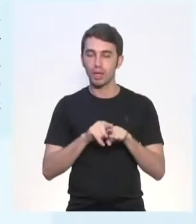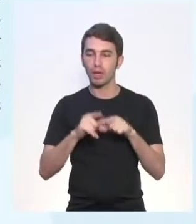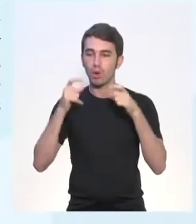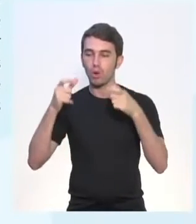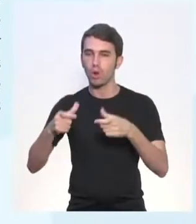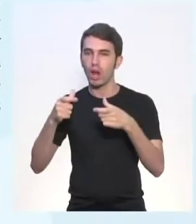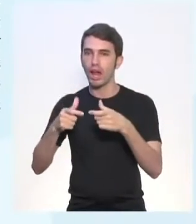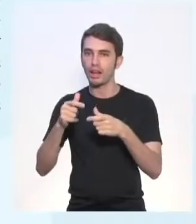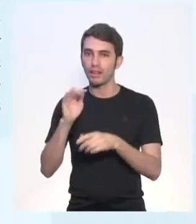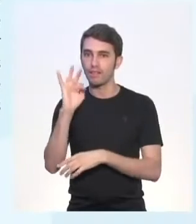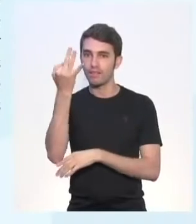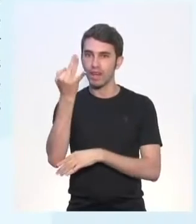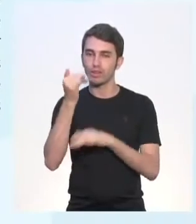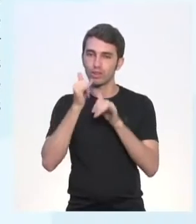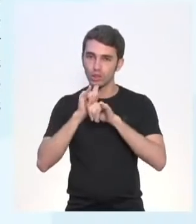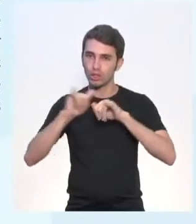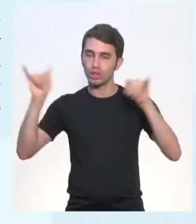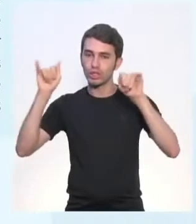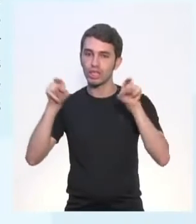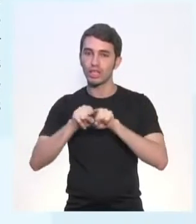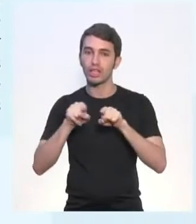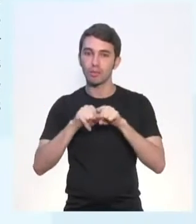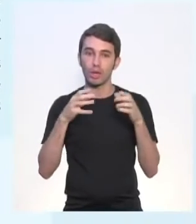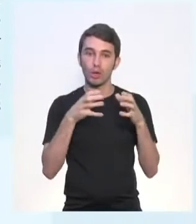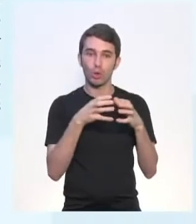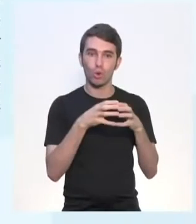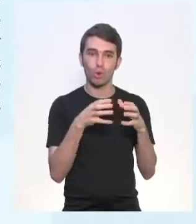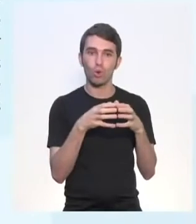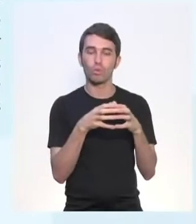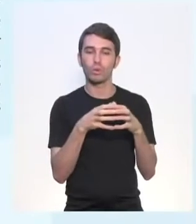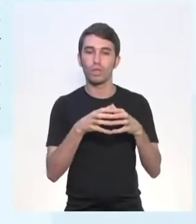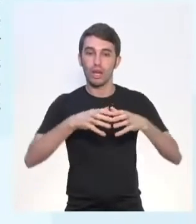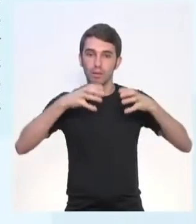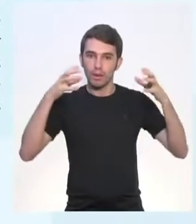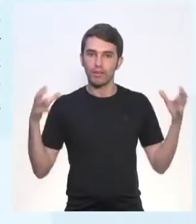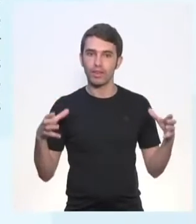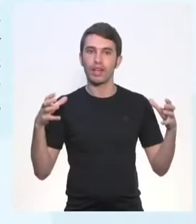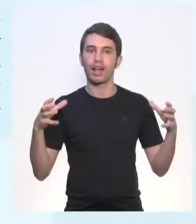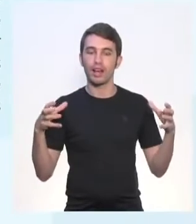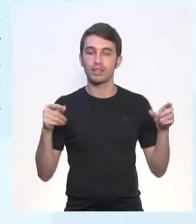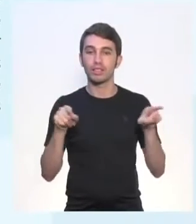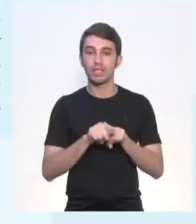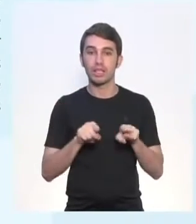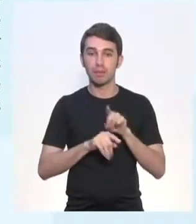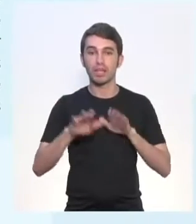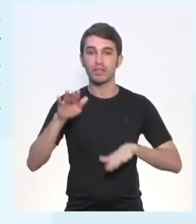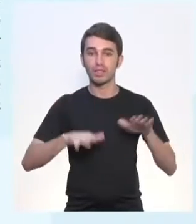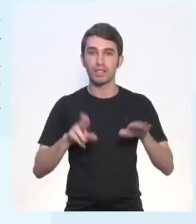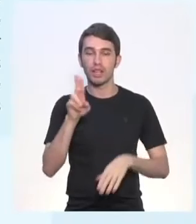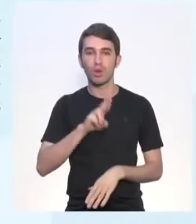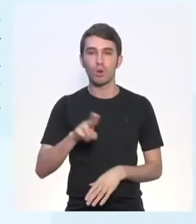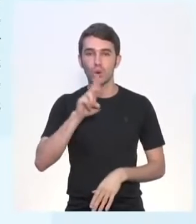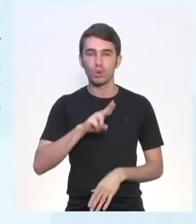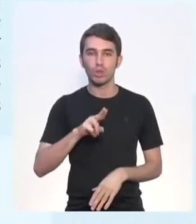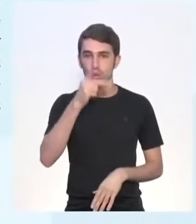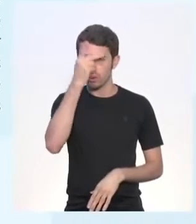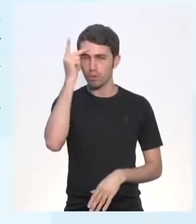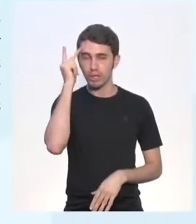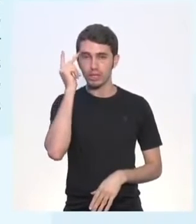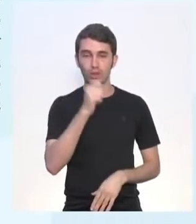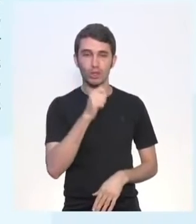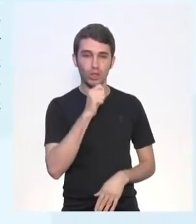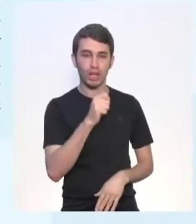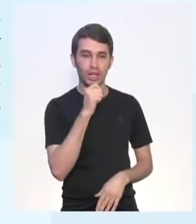e grupos de aplicativos de mensagens amplificados, até por jornalistas que passam informações truncadas